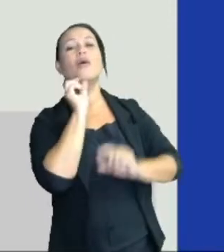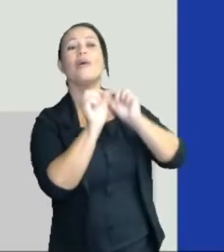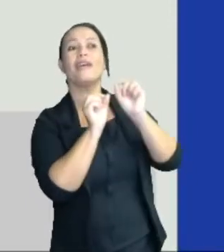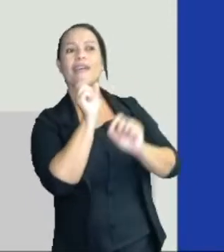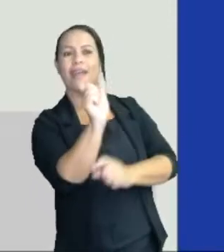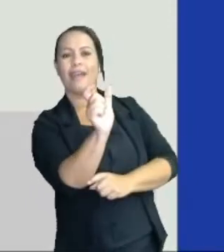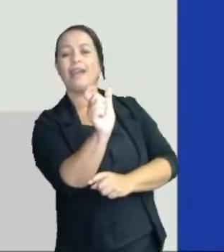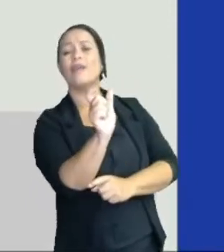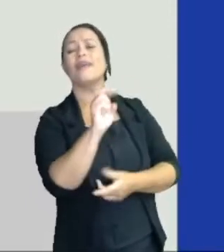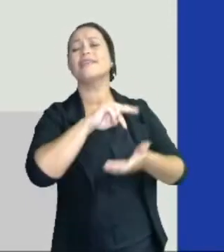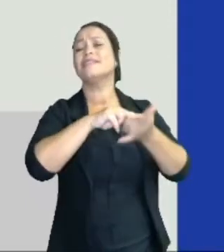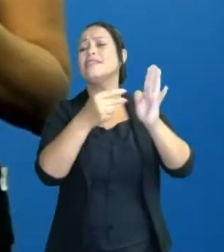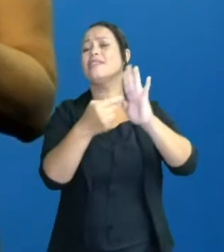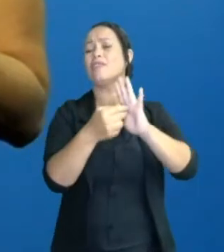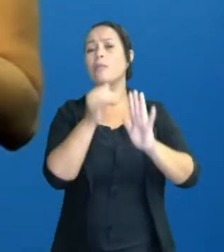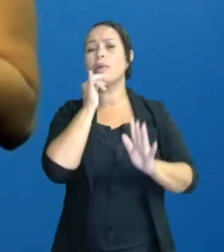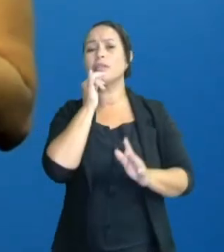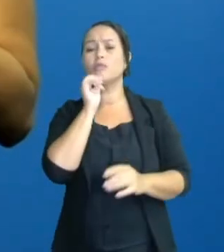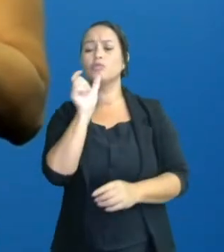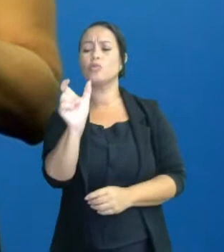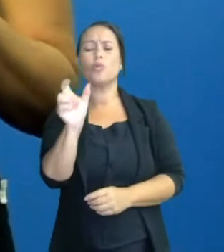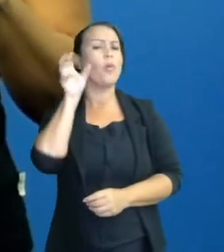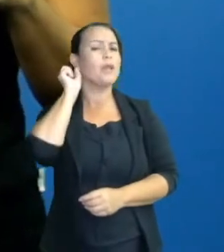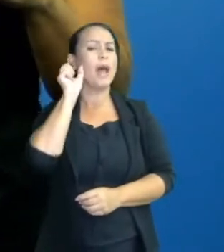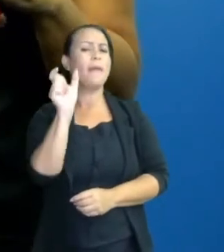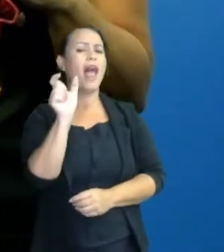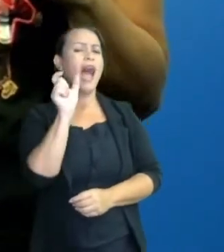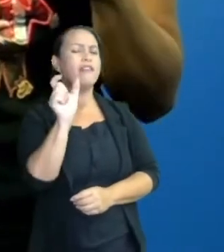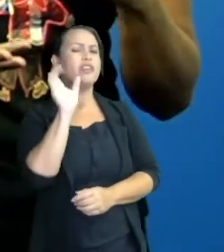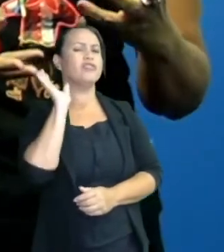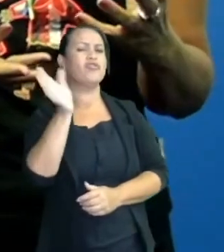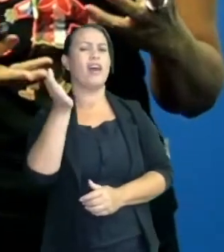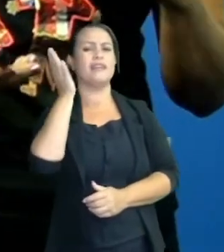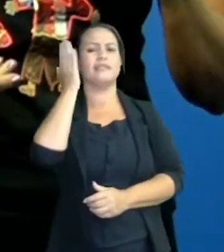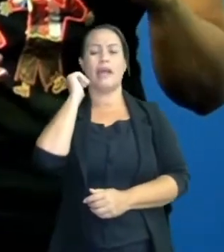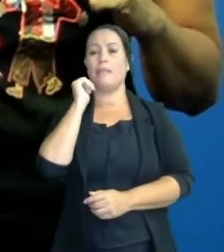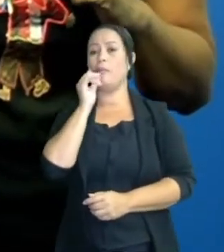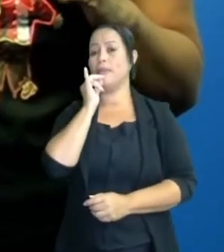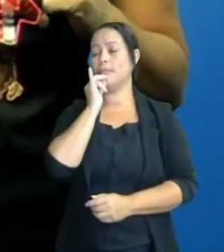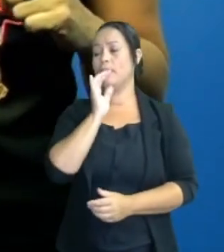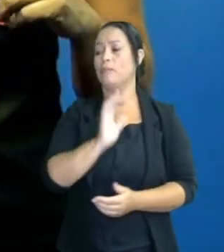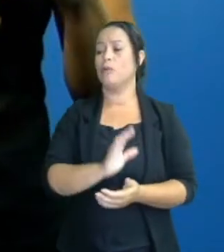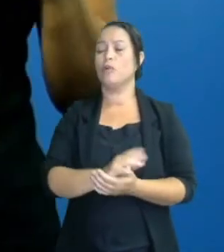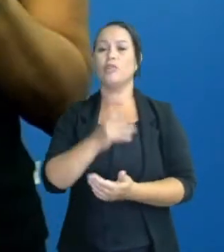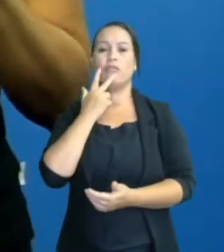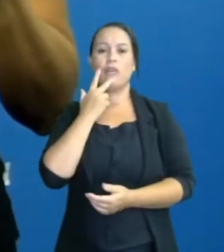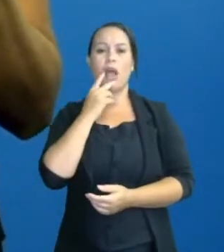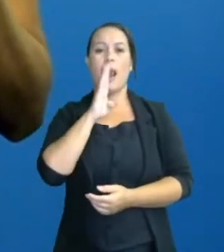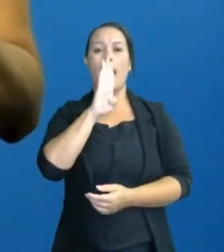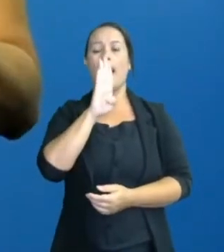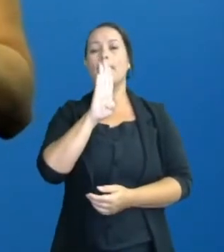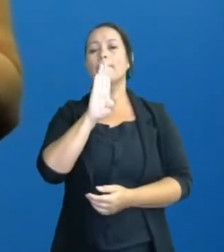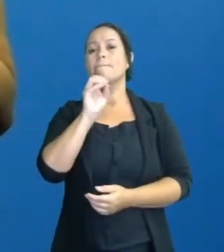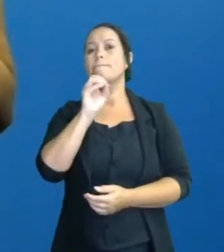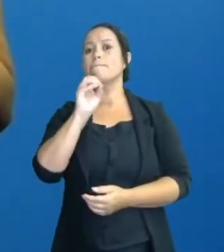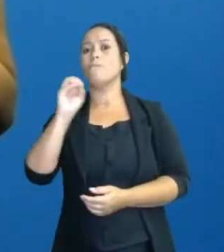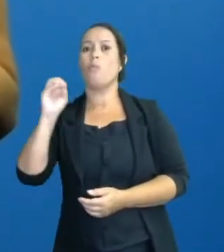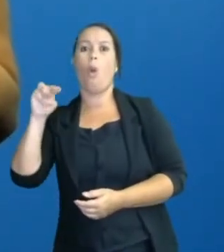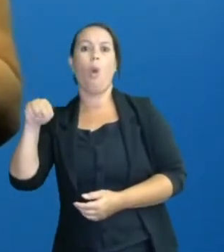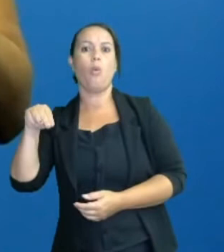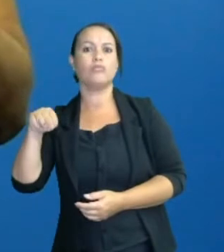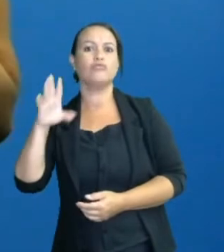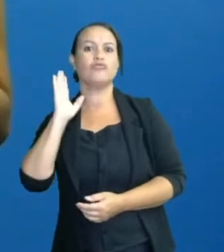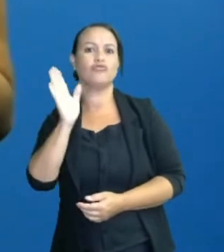recurso é. Quando a gente escuta a palavra, a gente já sabe qual é. Por exemplo, quando faz bum, a gente